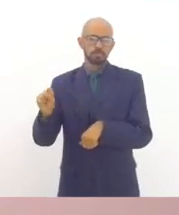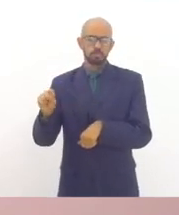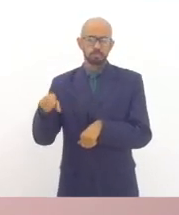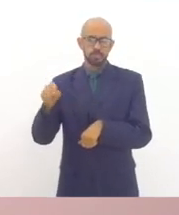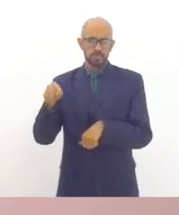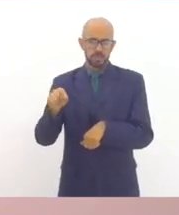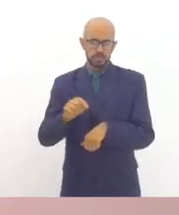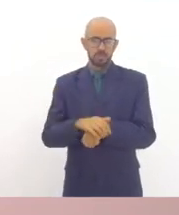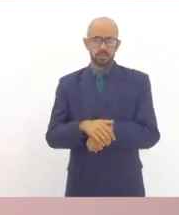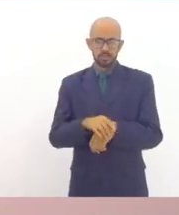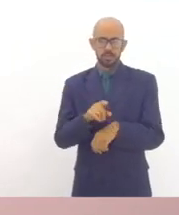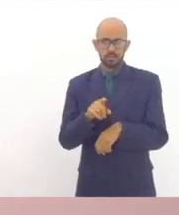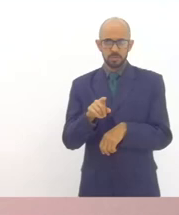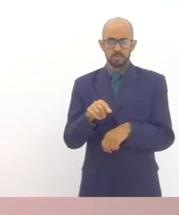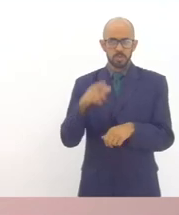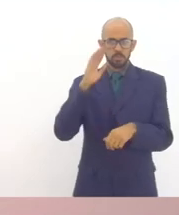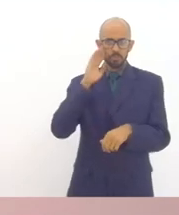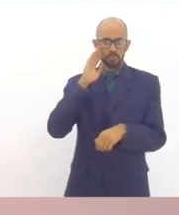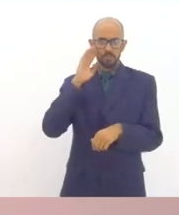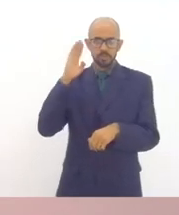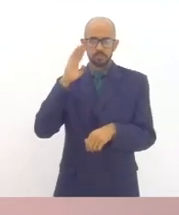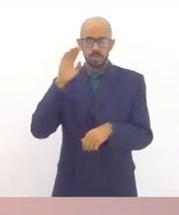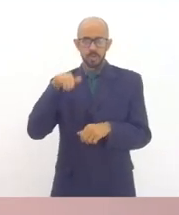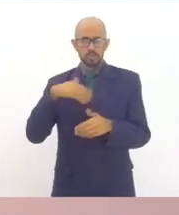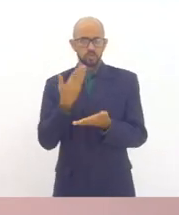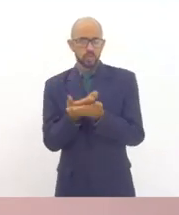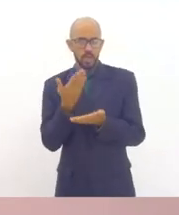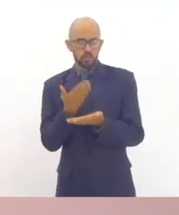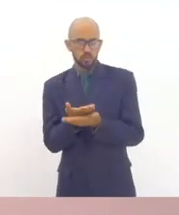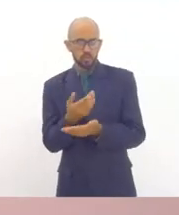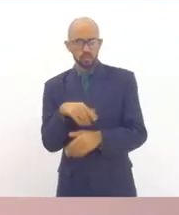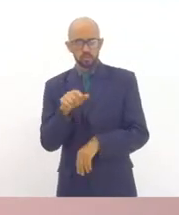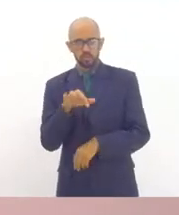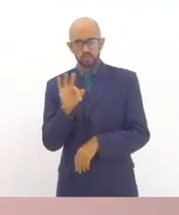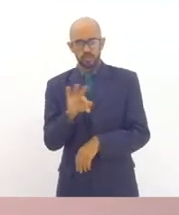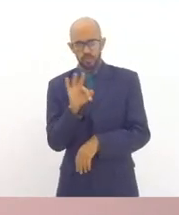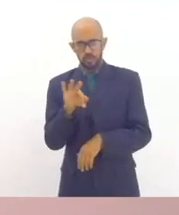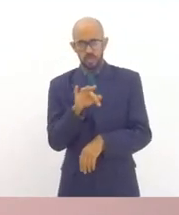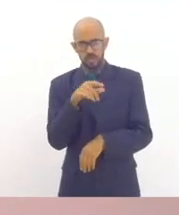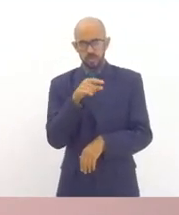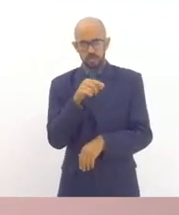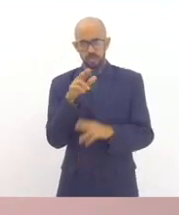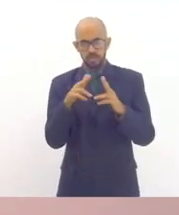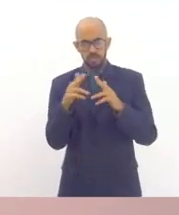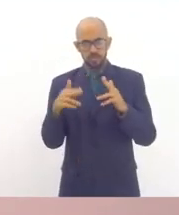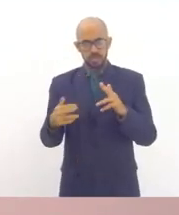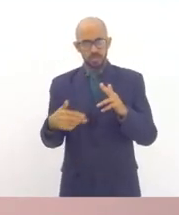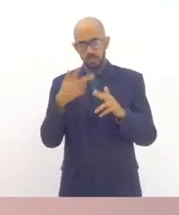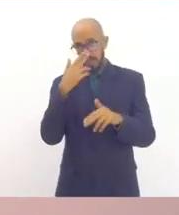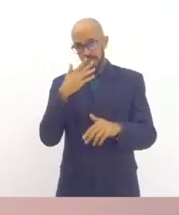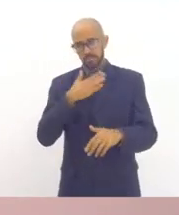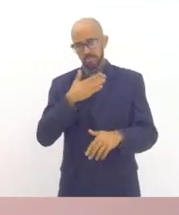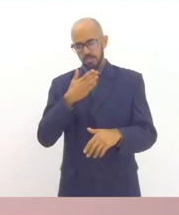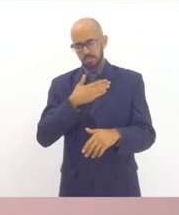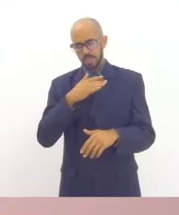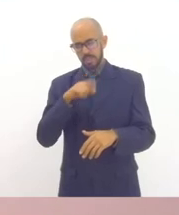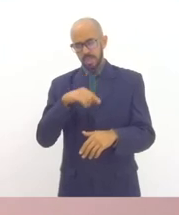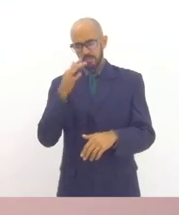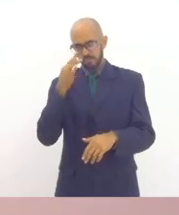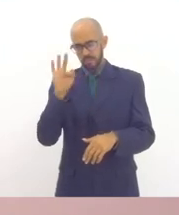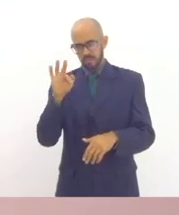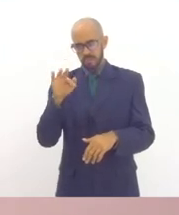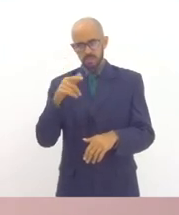engenharia da UFRJ, de graduação e pós-graduação, me parece que é França. Não tenho os números de